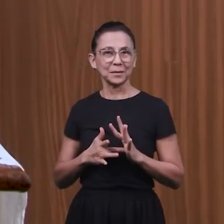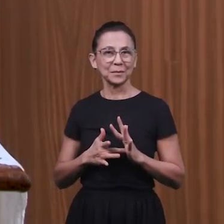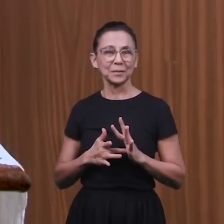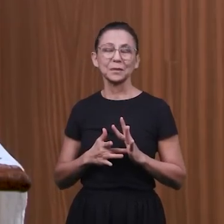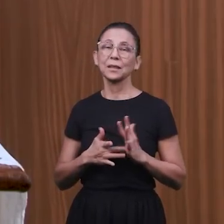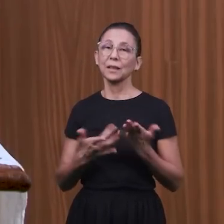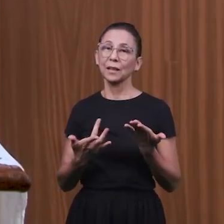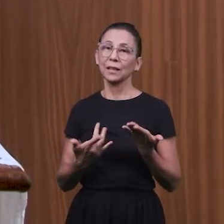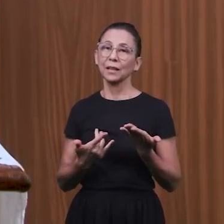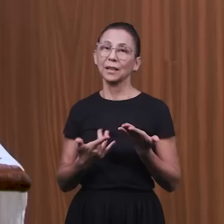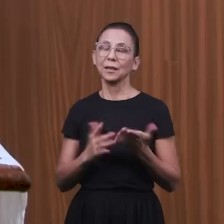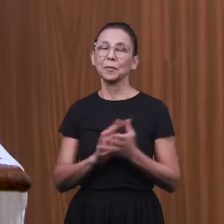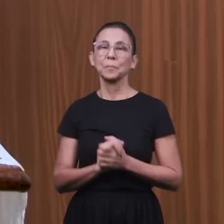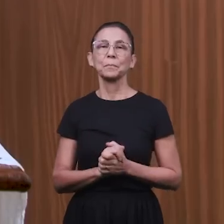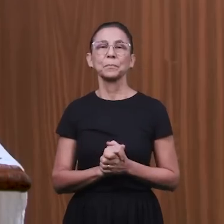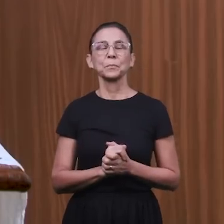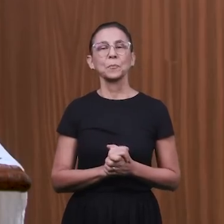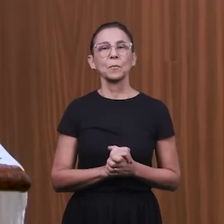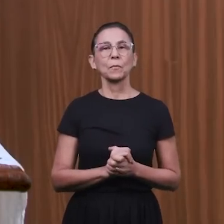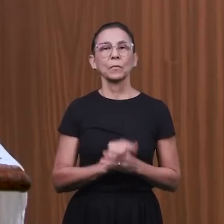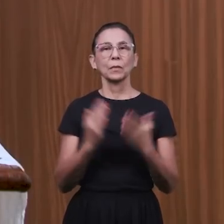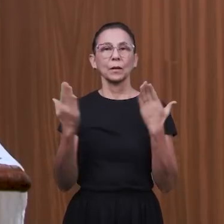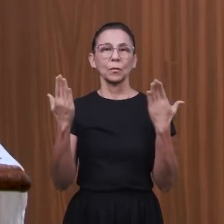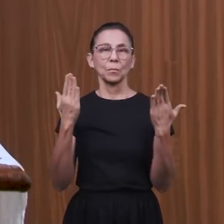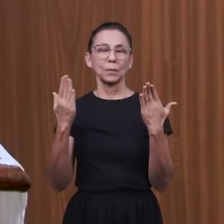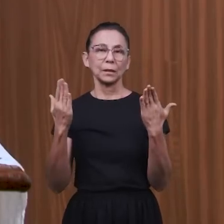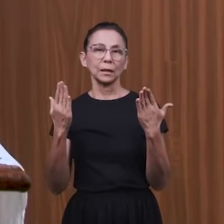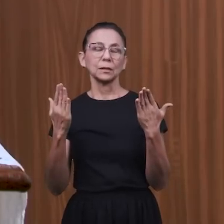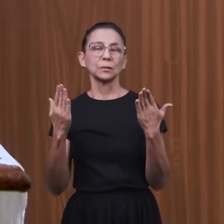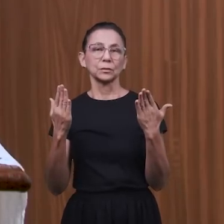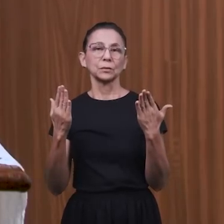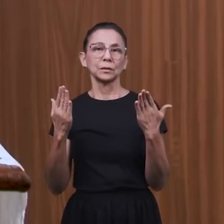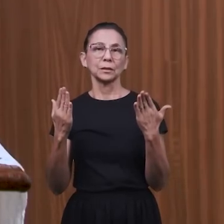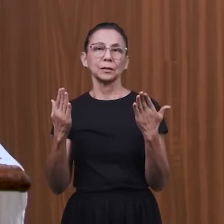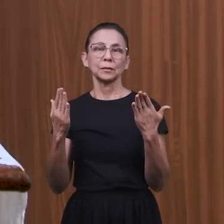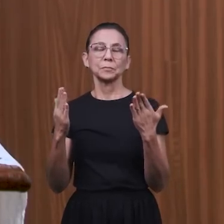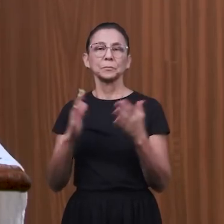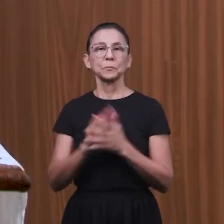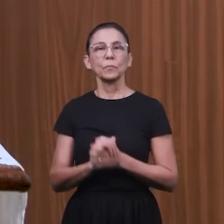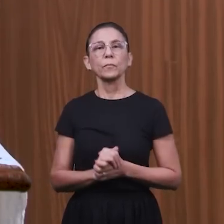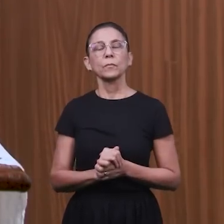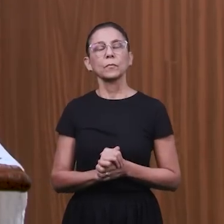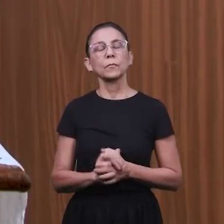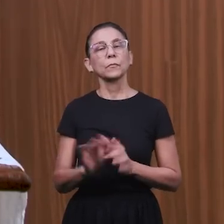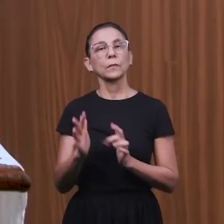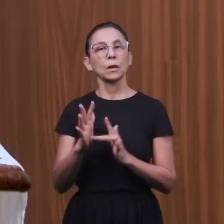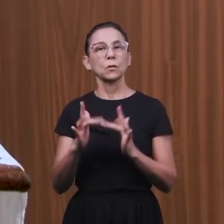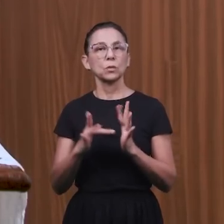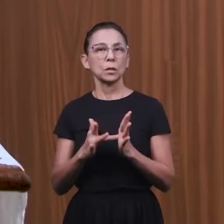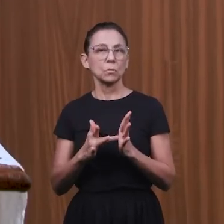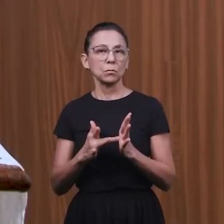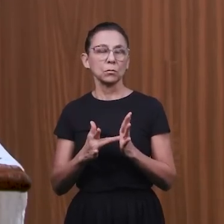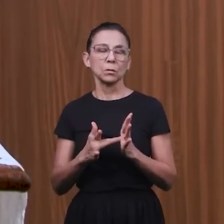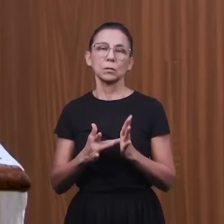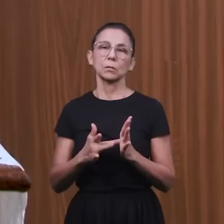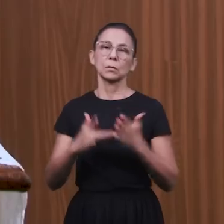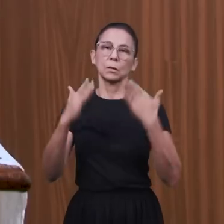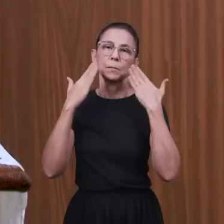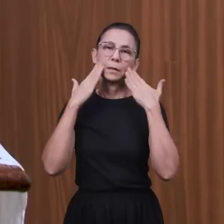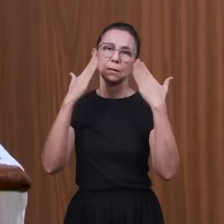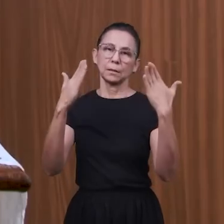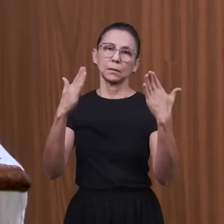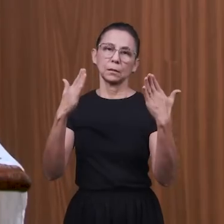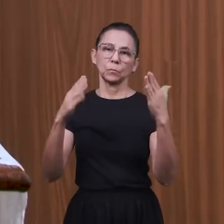figura profética, não é? A tipologia, ou o próprio Senhor se manifestando como Criador no Velho